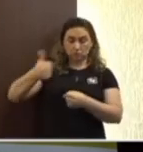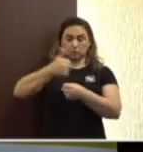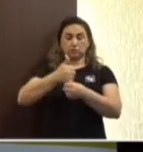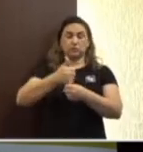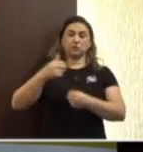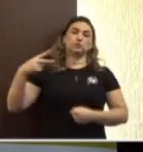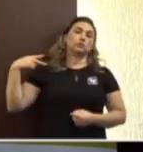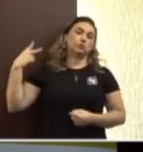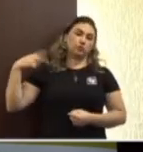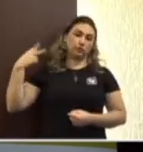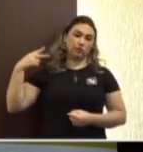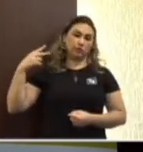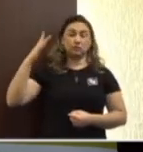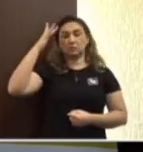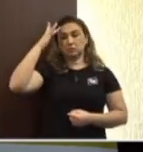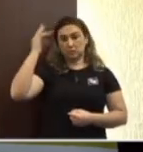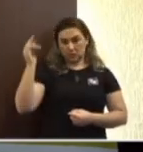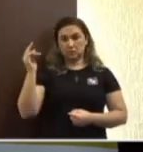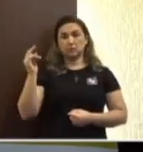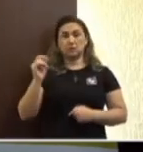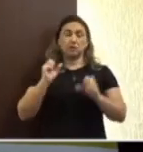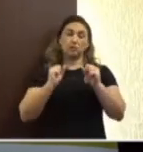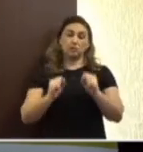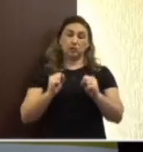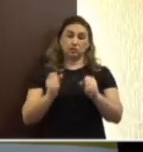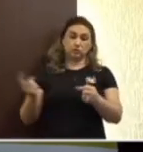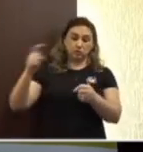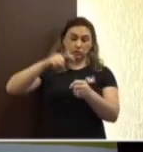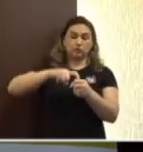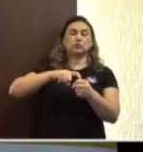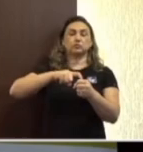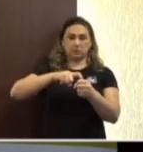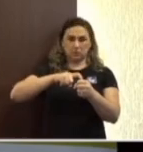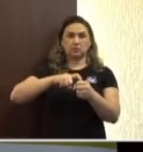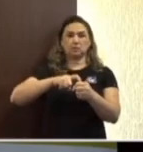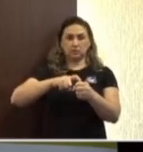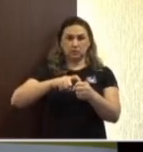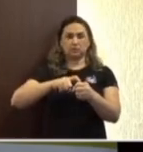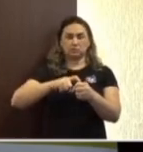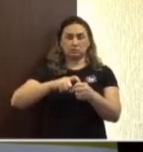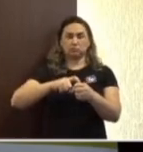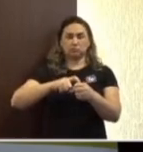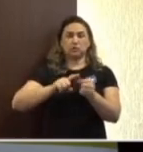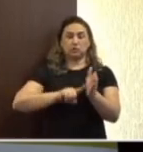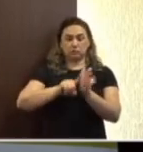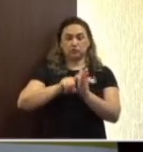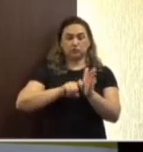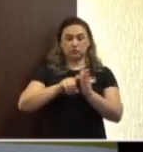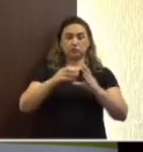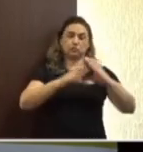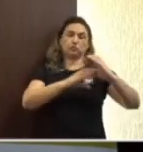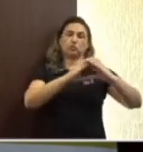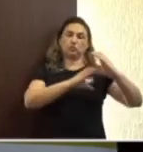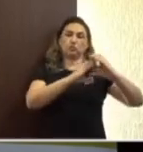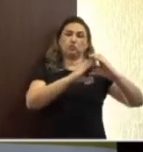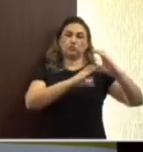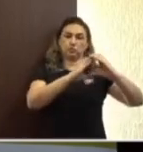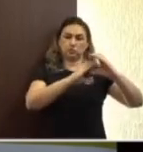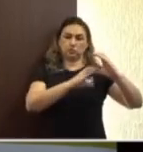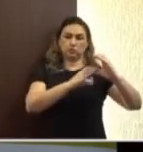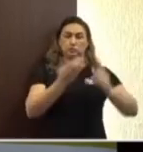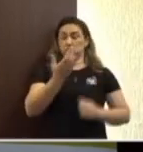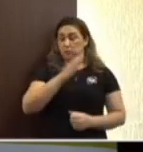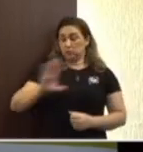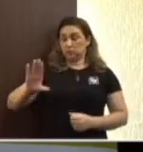Vereador mas amanhã quem sabe eu posso estar voltando ao cargo do meu concurso e